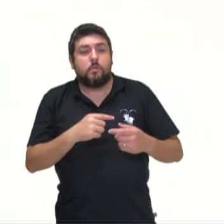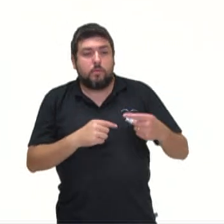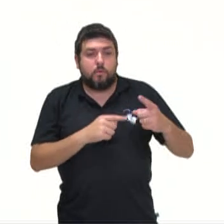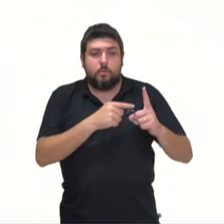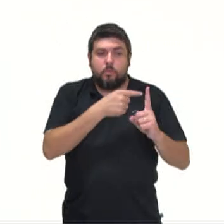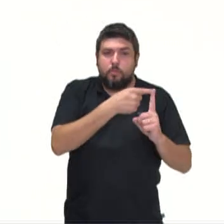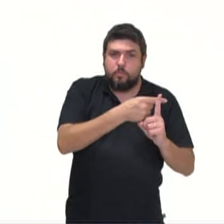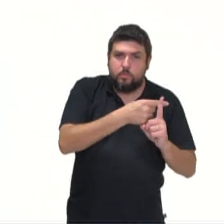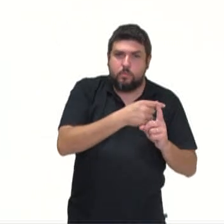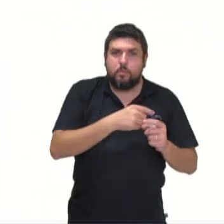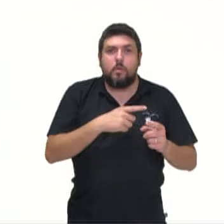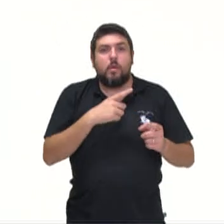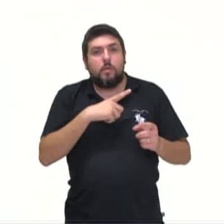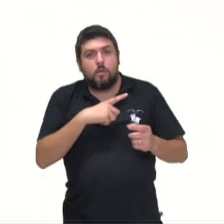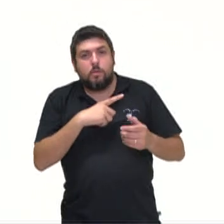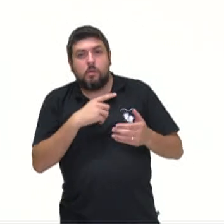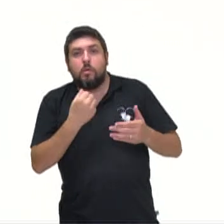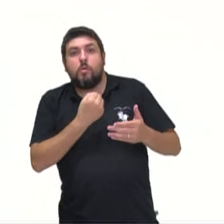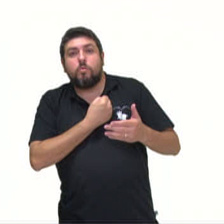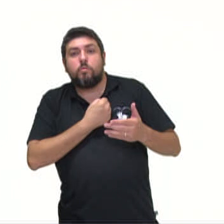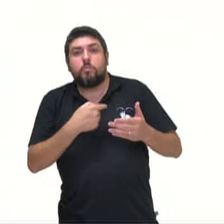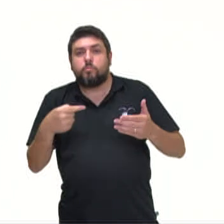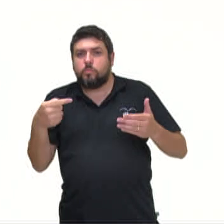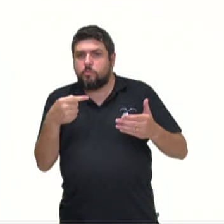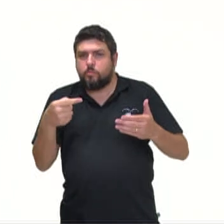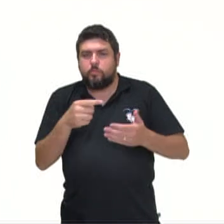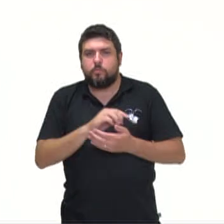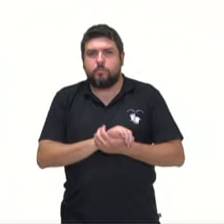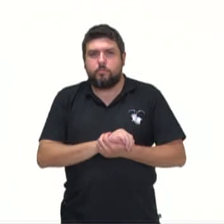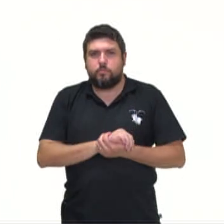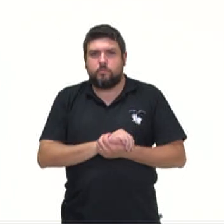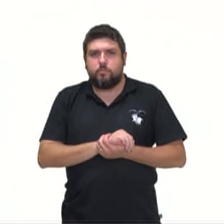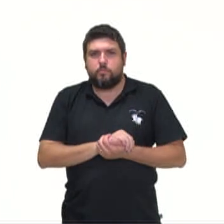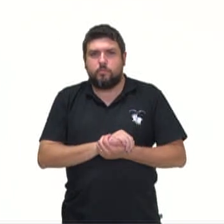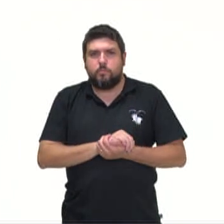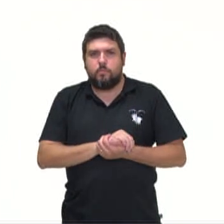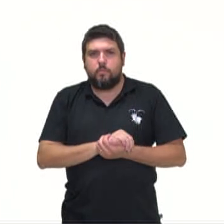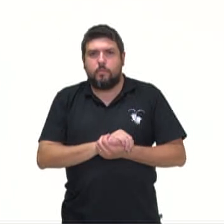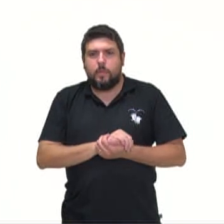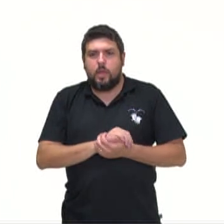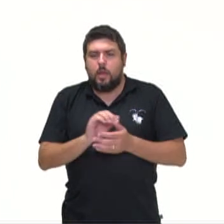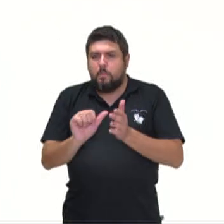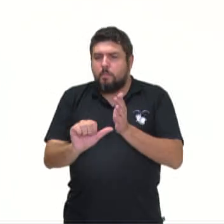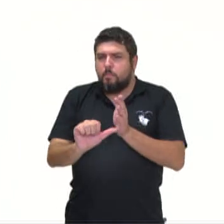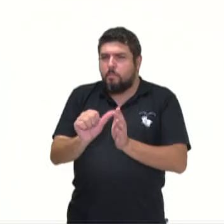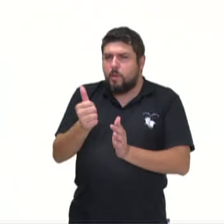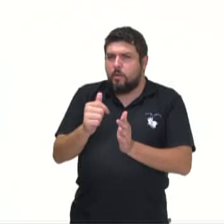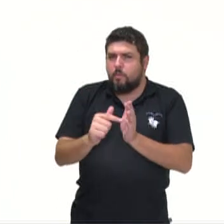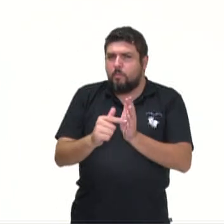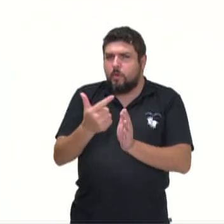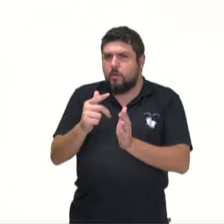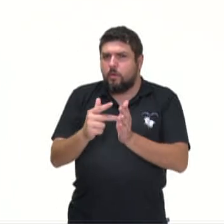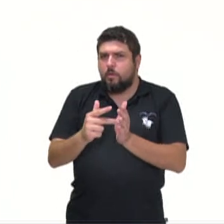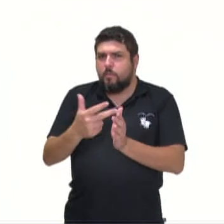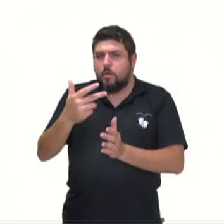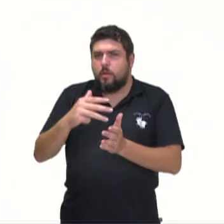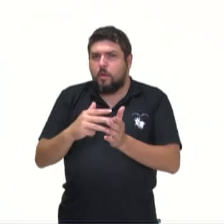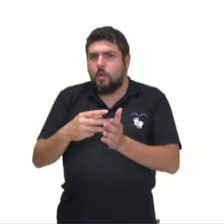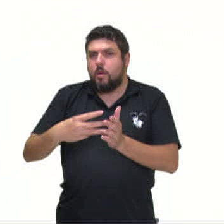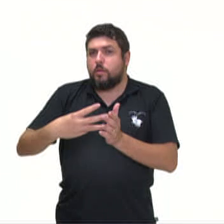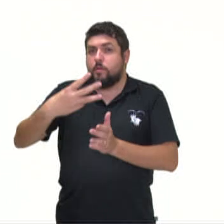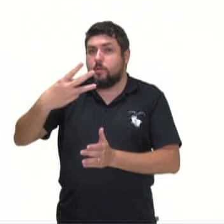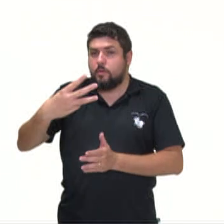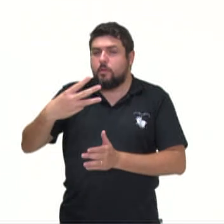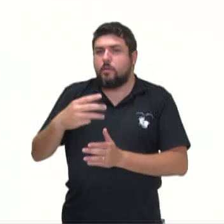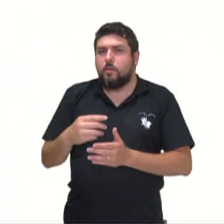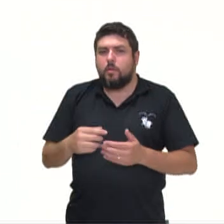pontos negativos. Ele retirou em 3 rodadas seguidas cartelas marcadas por menos